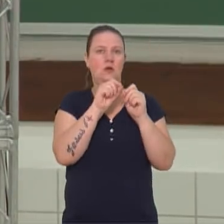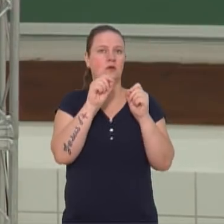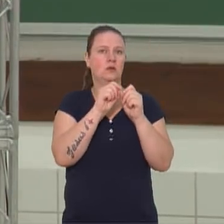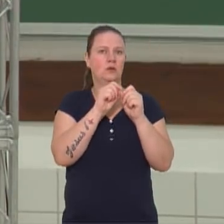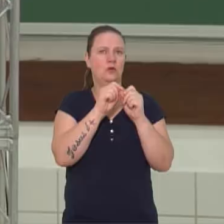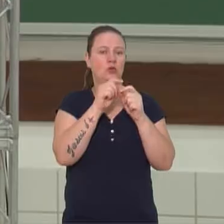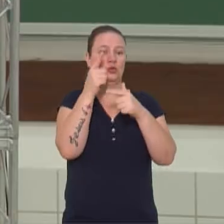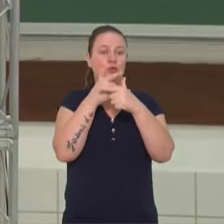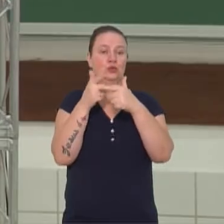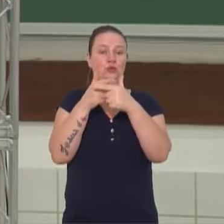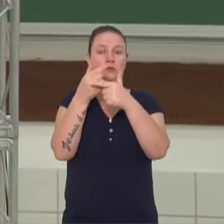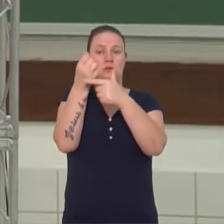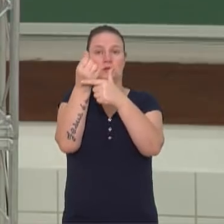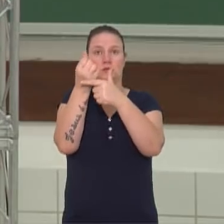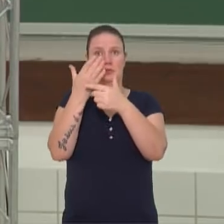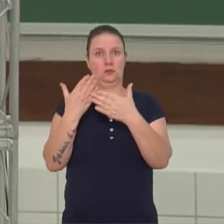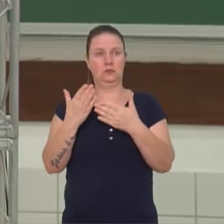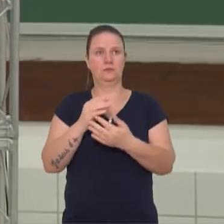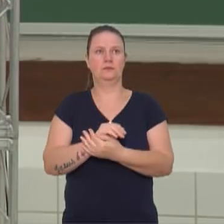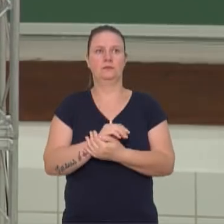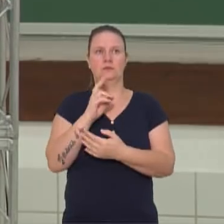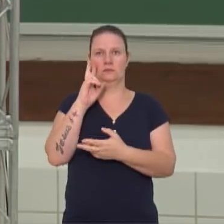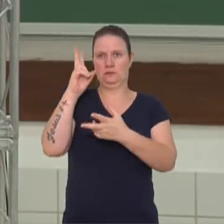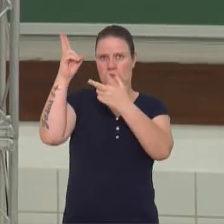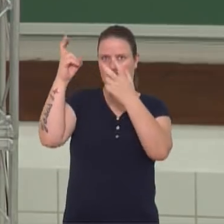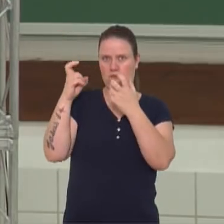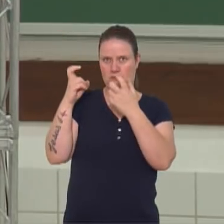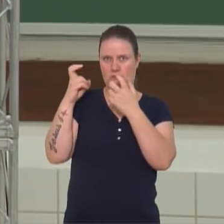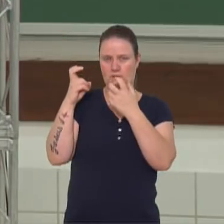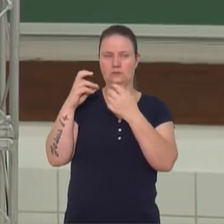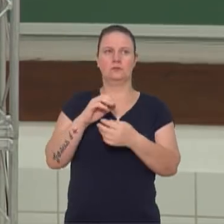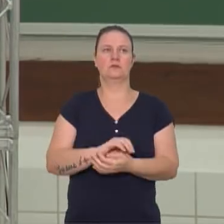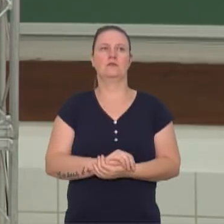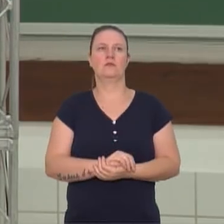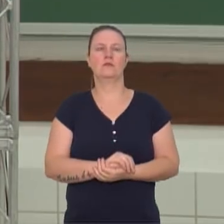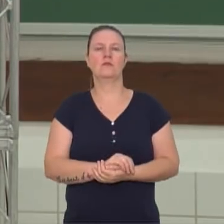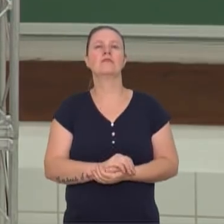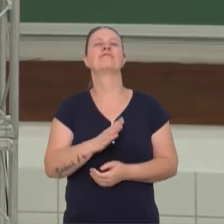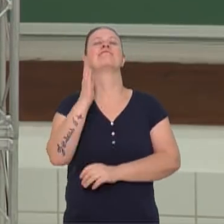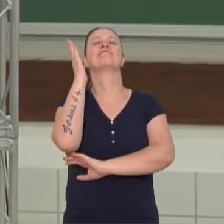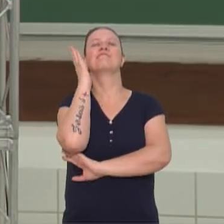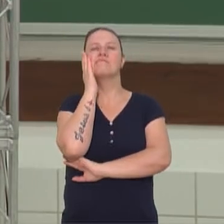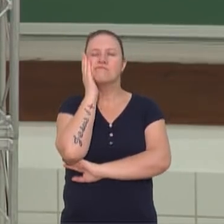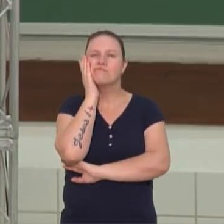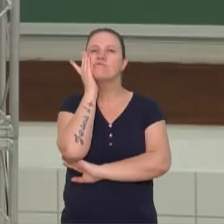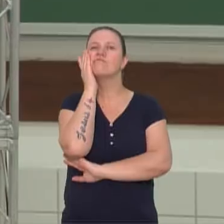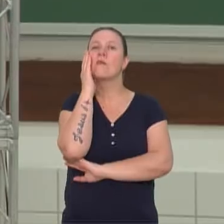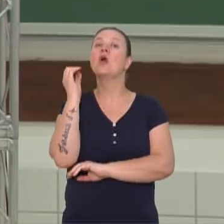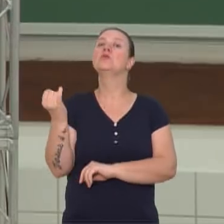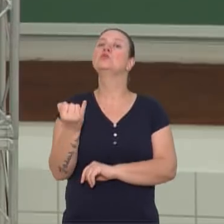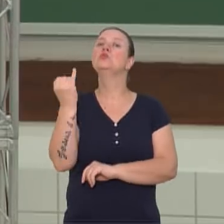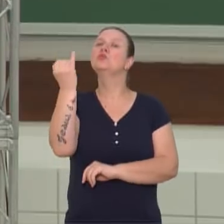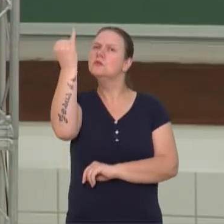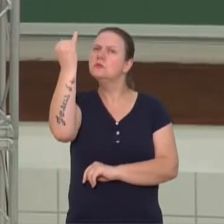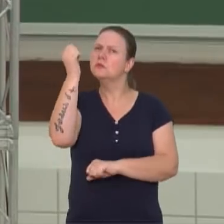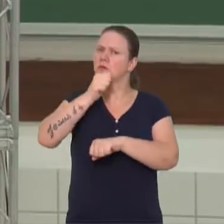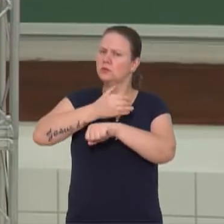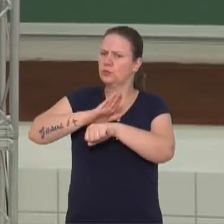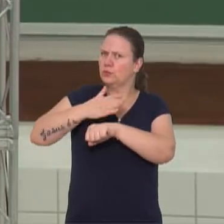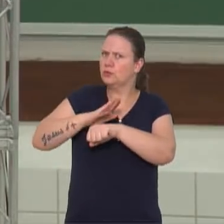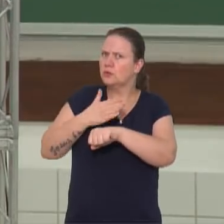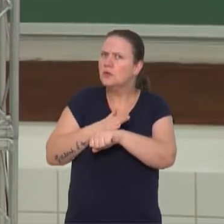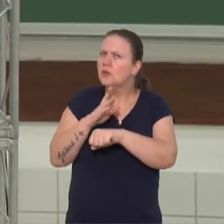de 61,5. Olha lá, hexagonal 6 lados. Ah, mas tem uma coisa importante nesse